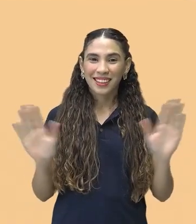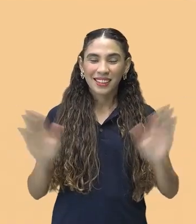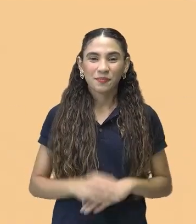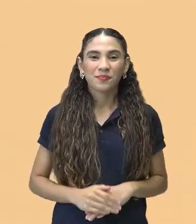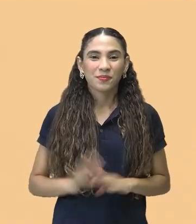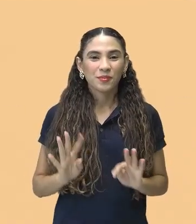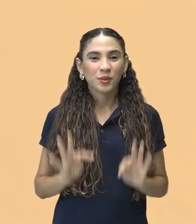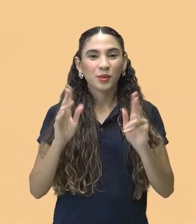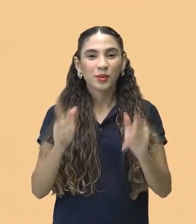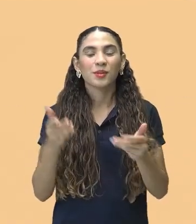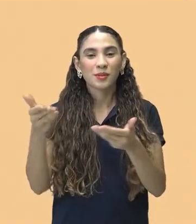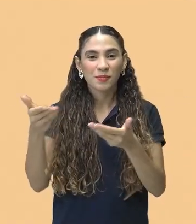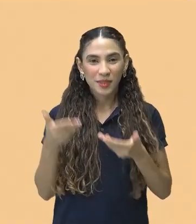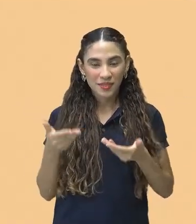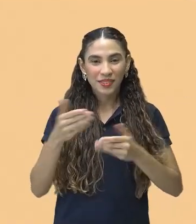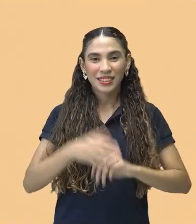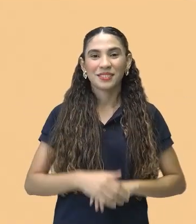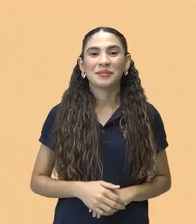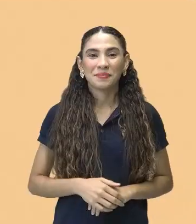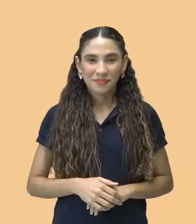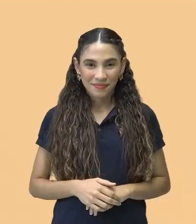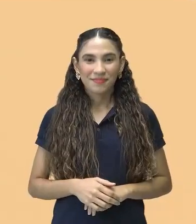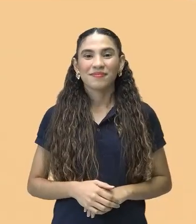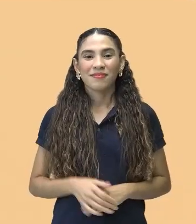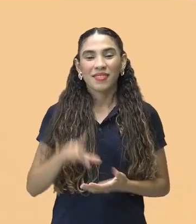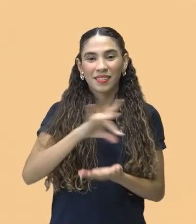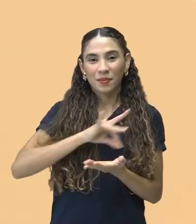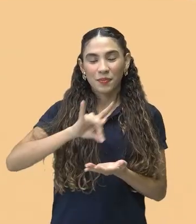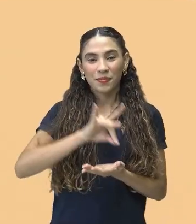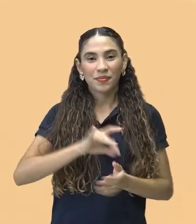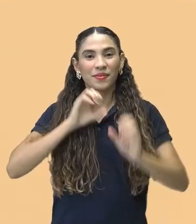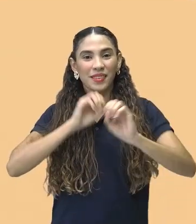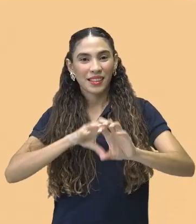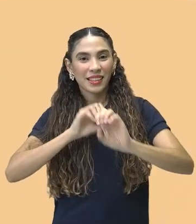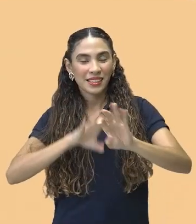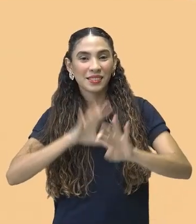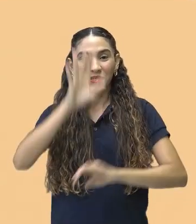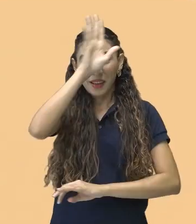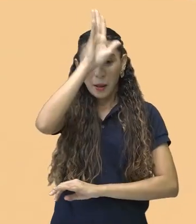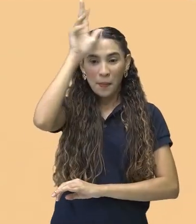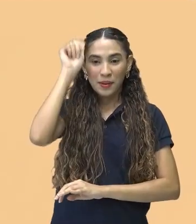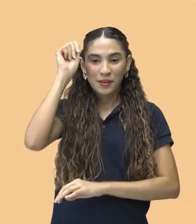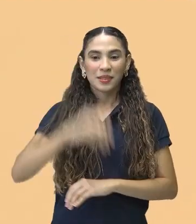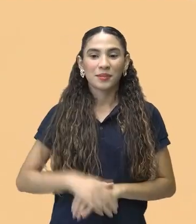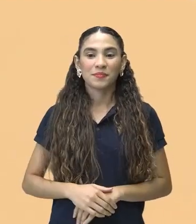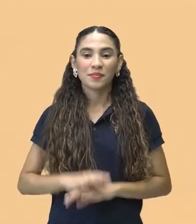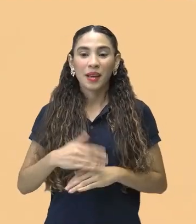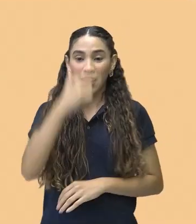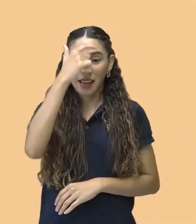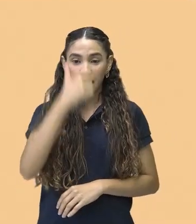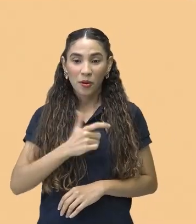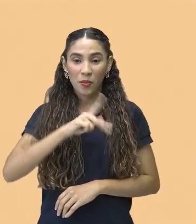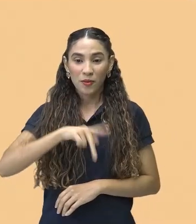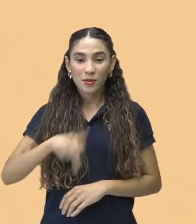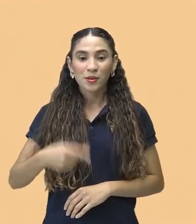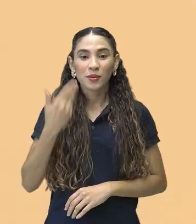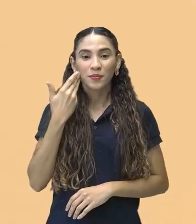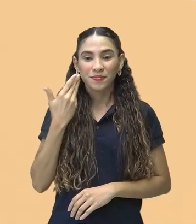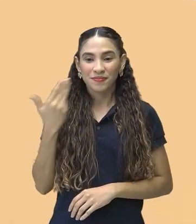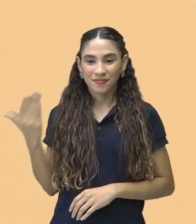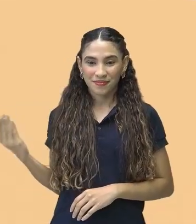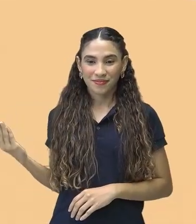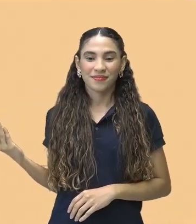Olá! Sejam bem-vindos e bem-vindas ao Centro de Mídias de Educação do Amazonas. Eu sou o professor